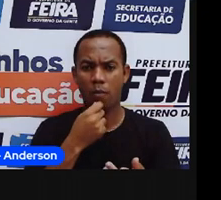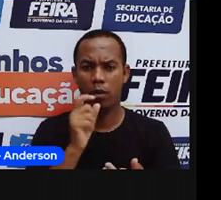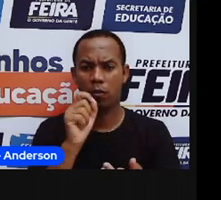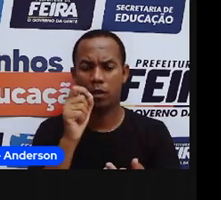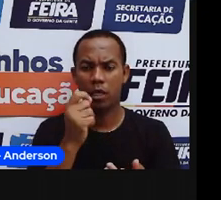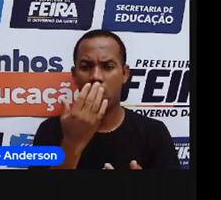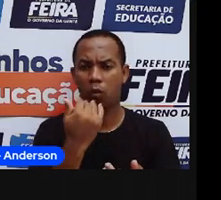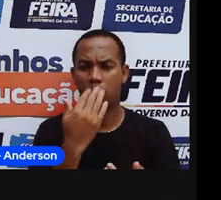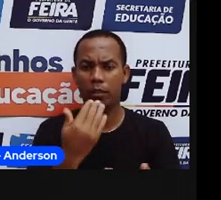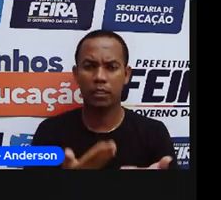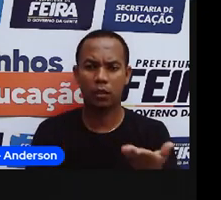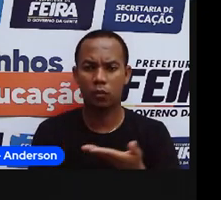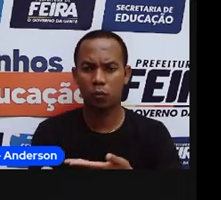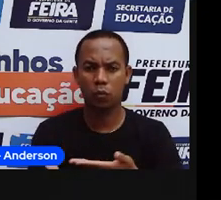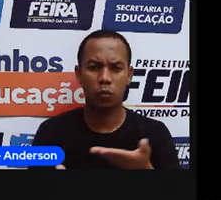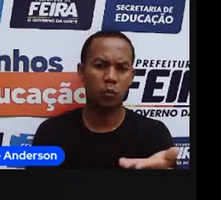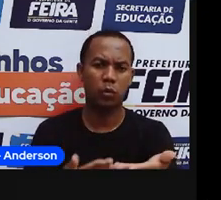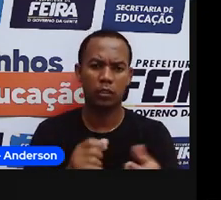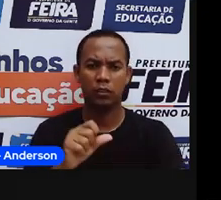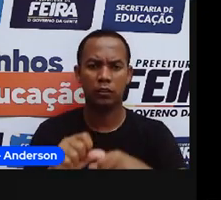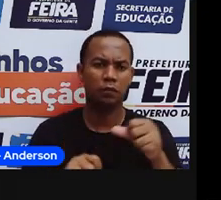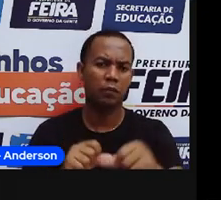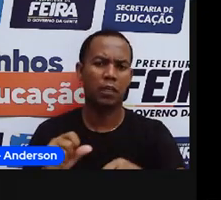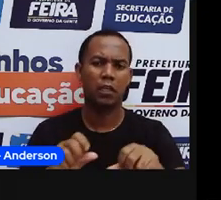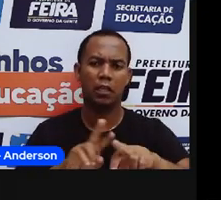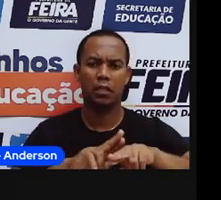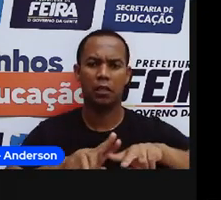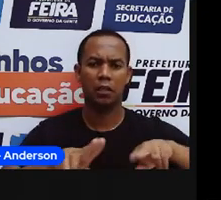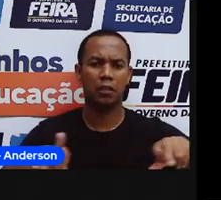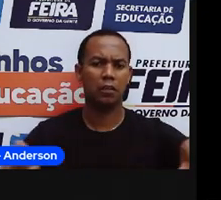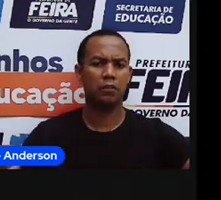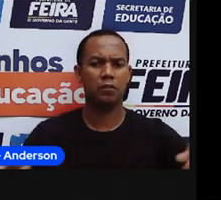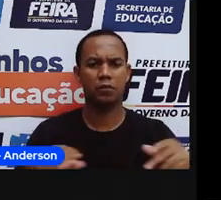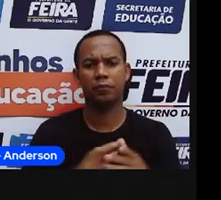um verdadeiro toma lá, dá cá. E aí veio o quê?